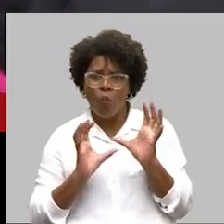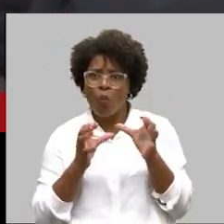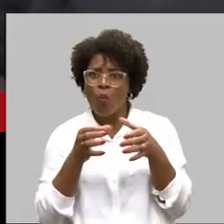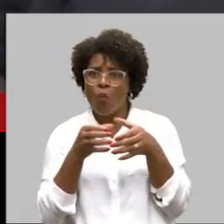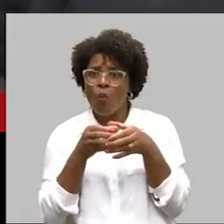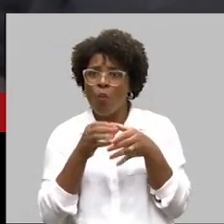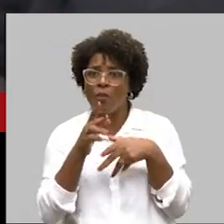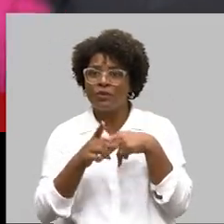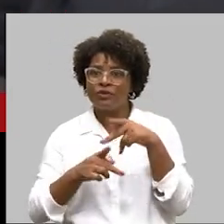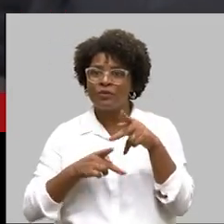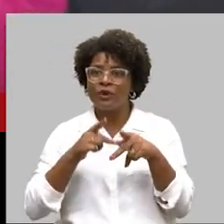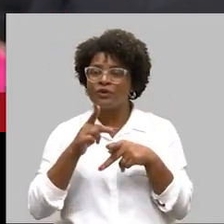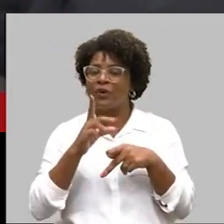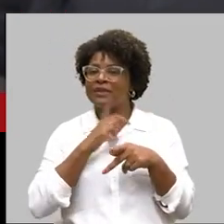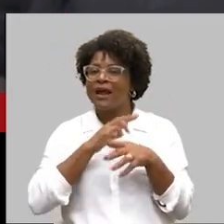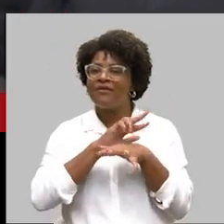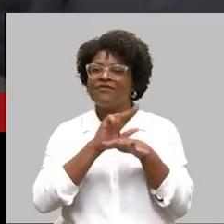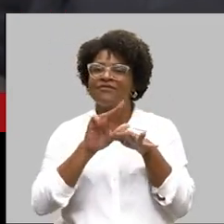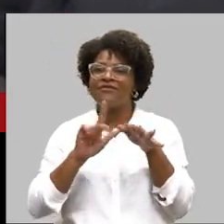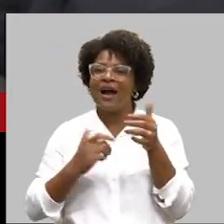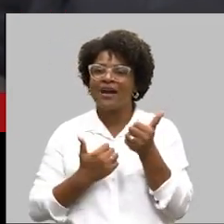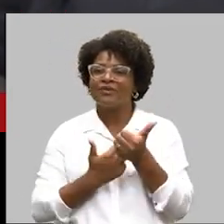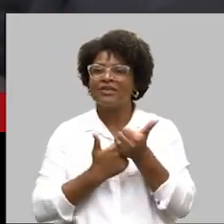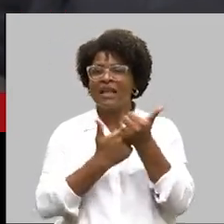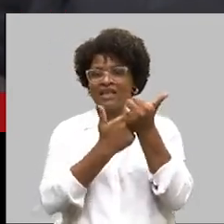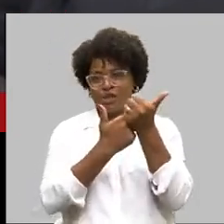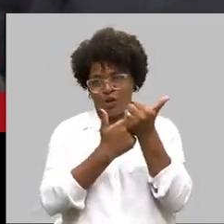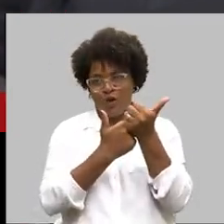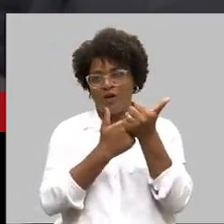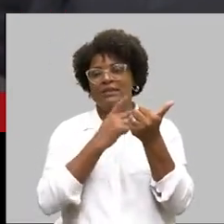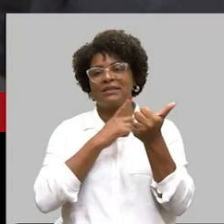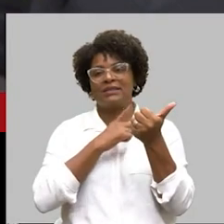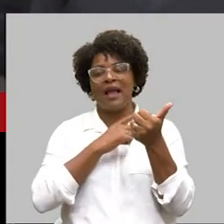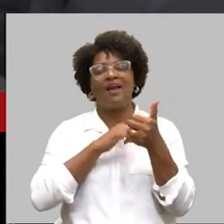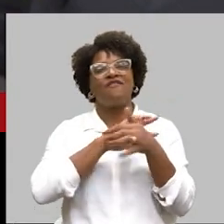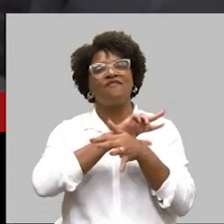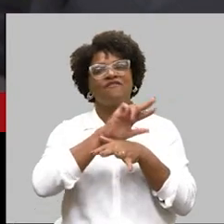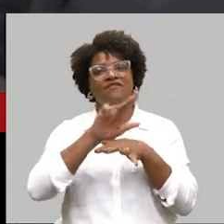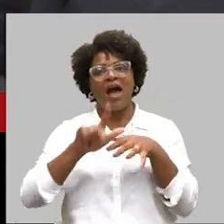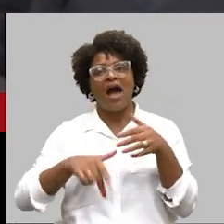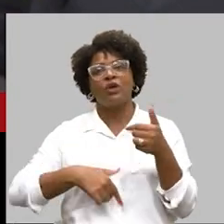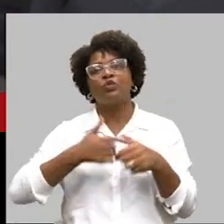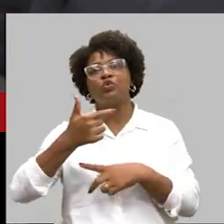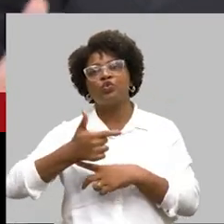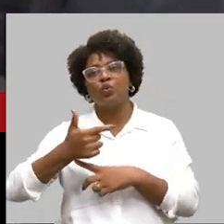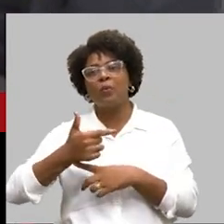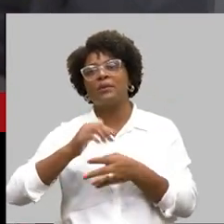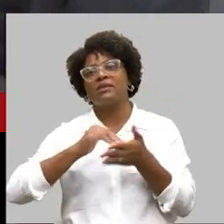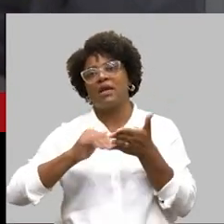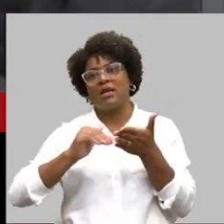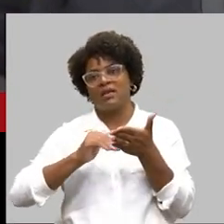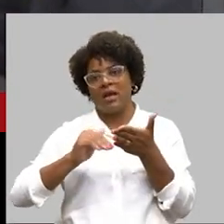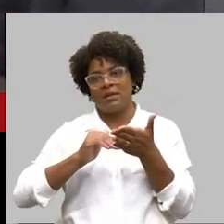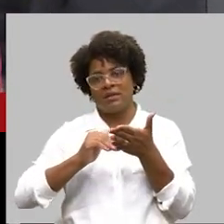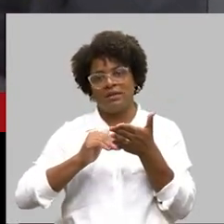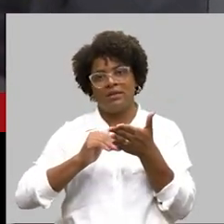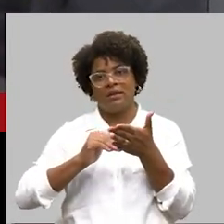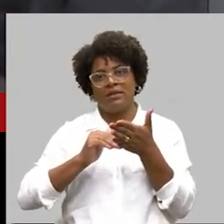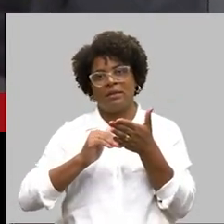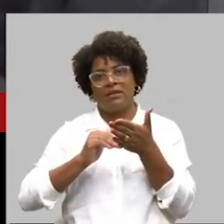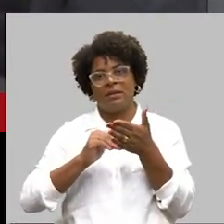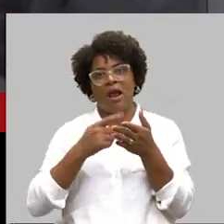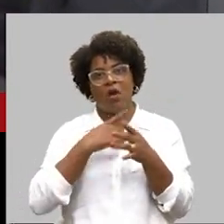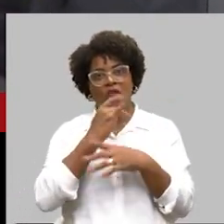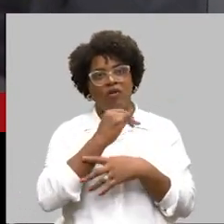tem várias assessorias várias subsecretarias vários assessores não é então poderia est aqui eu te citei mas eu